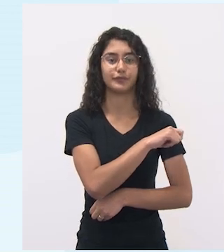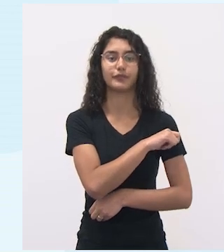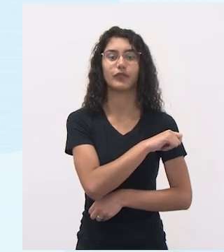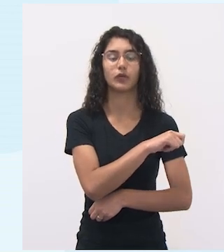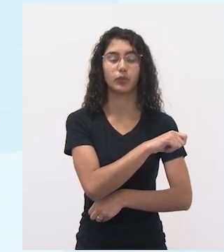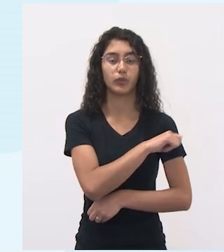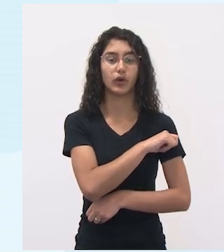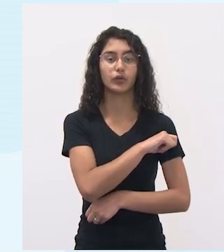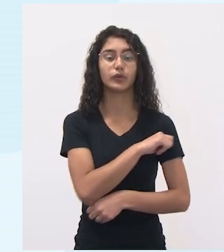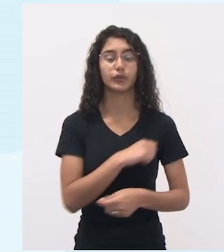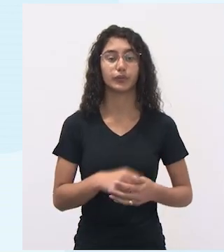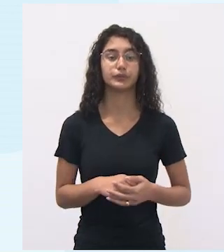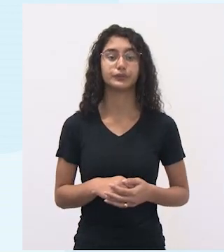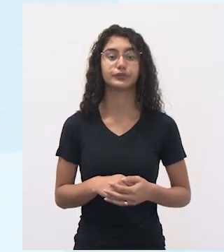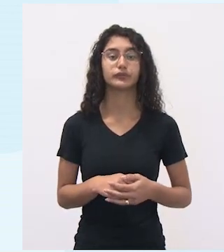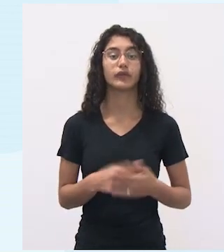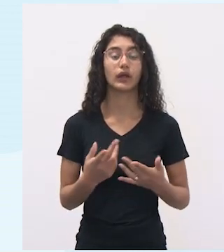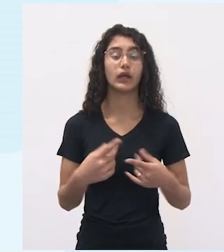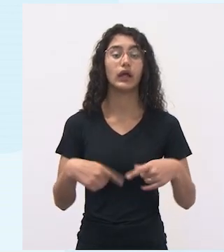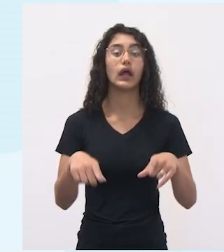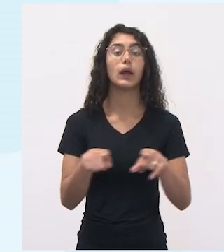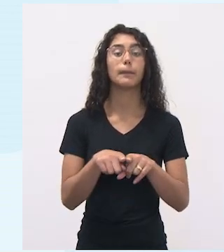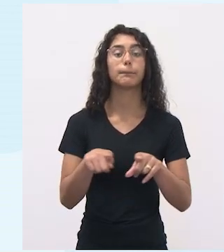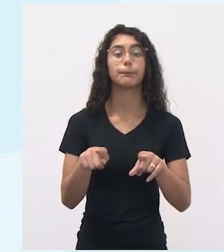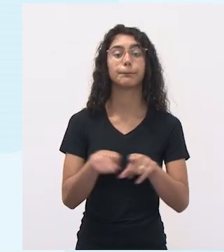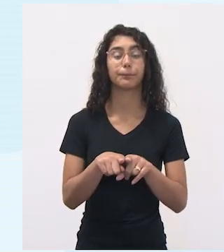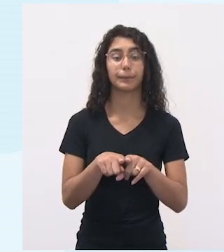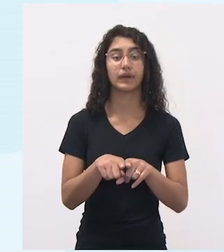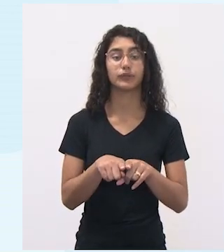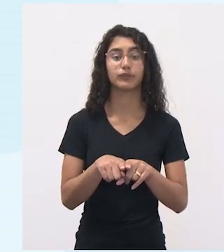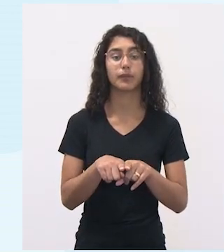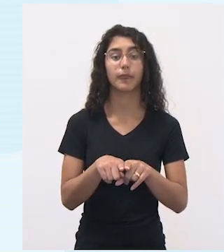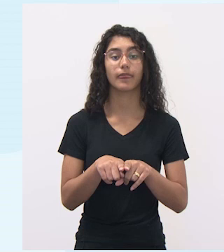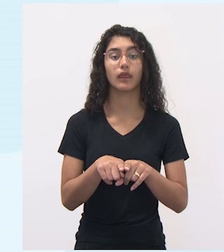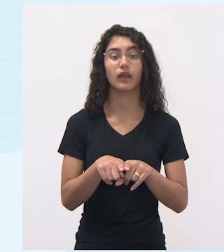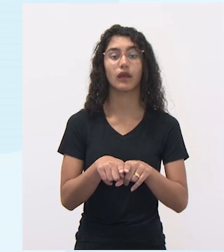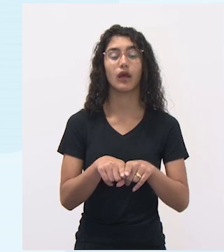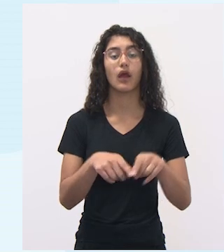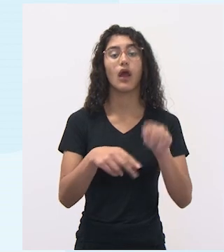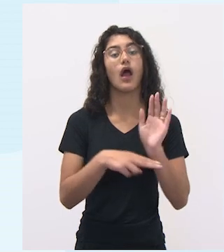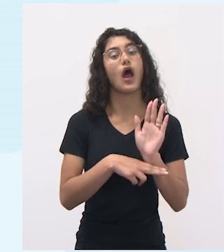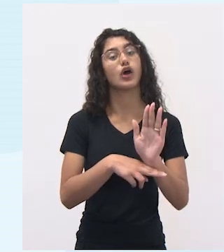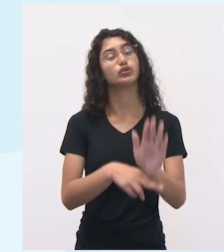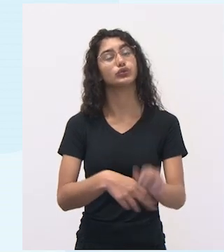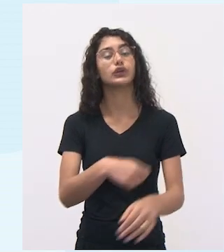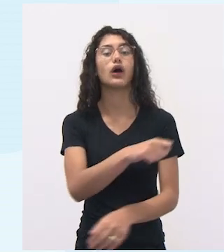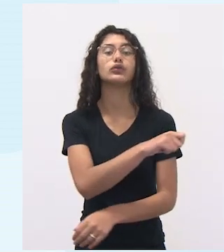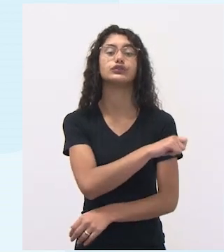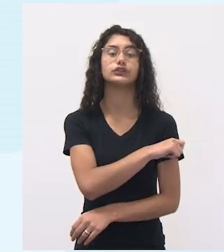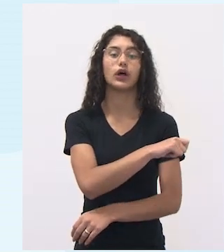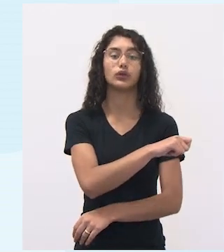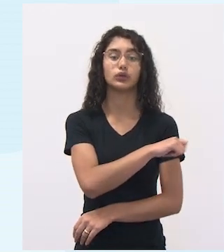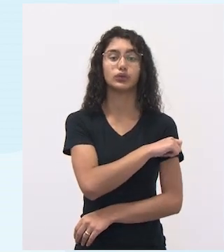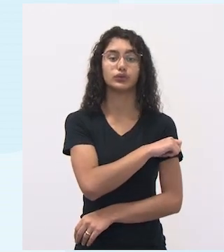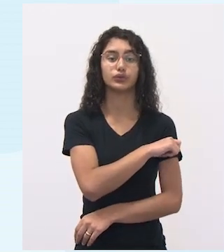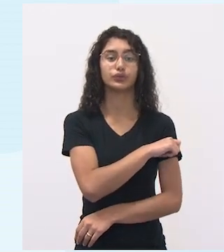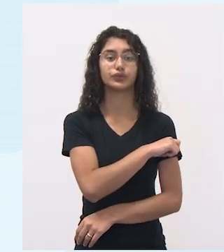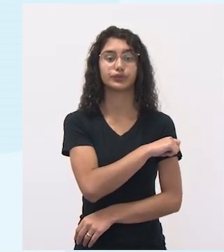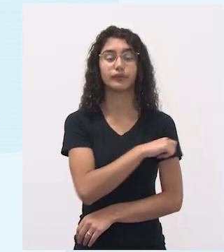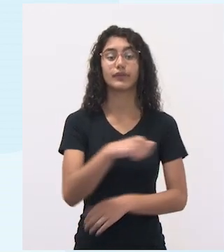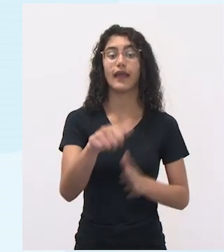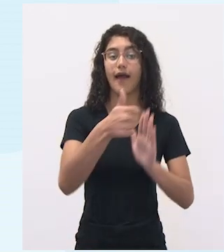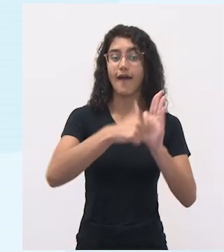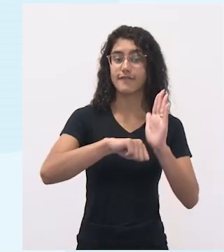que, mediante disso, vai refletir nas avaliações, na avaliação externa. Então,